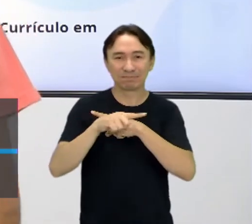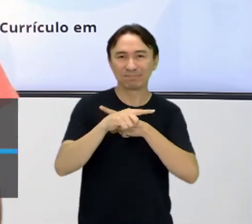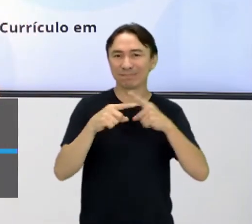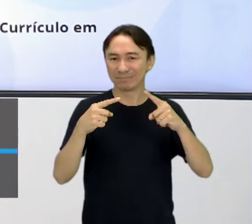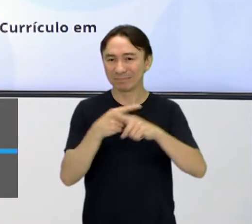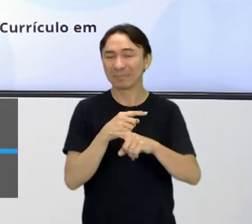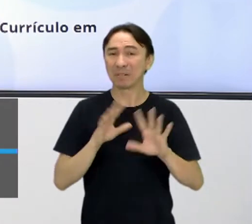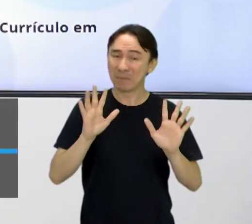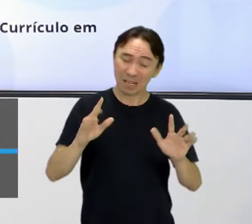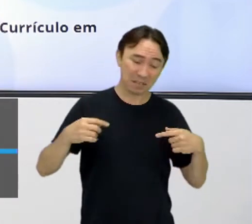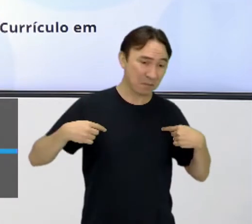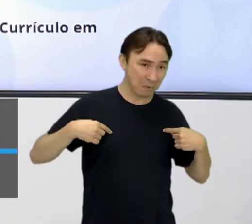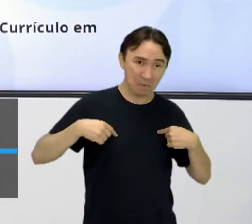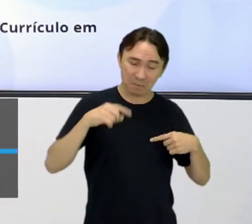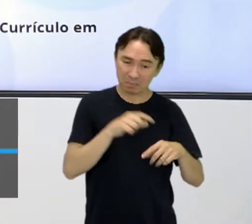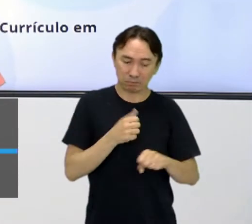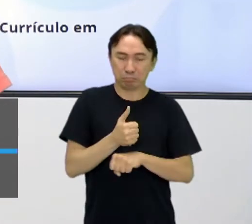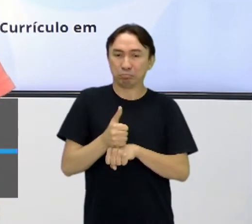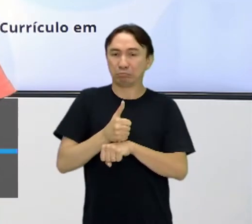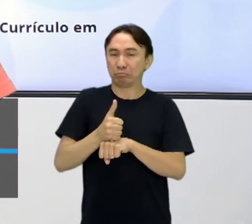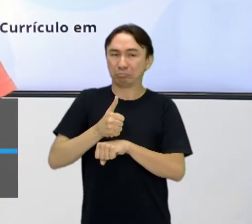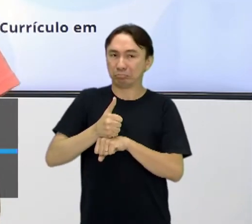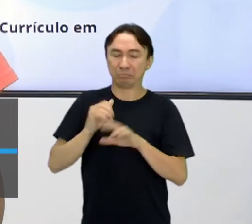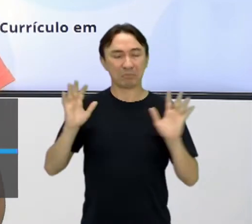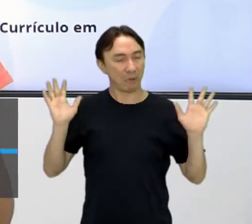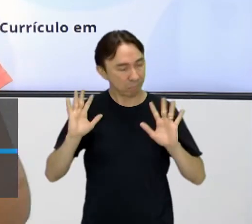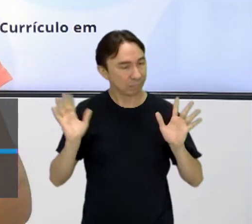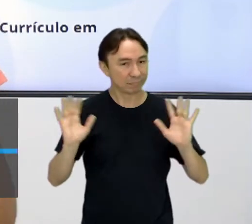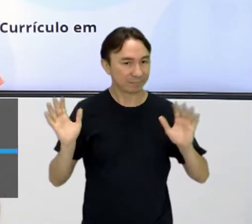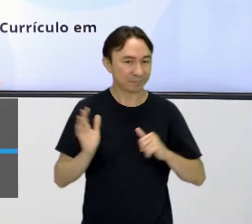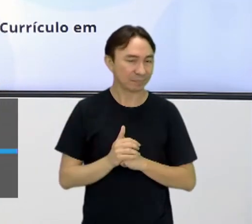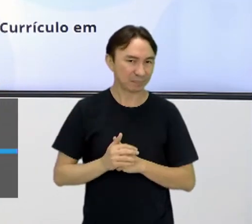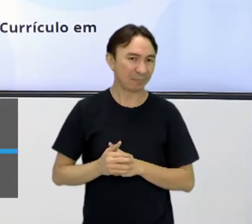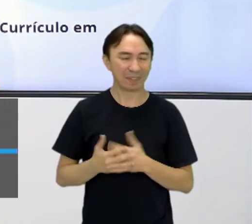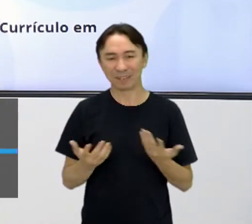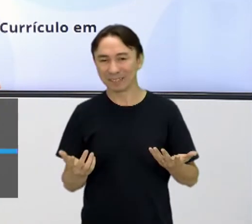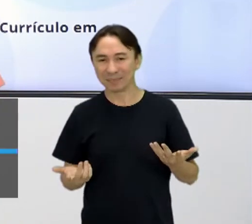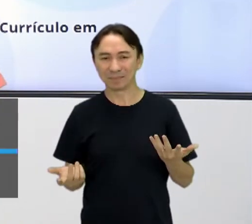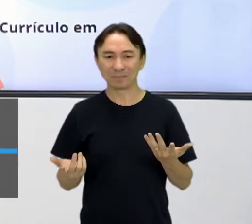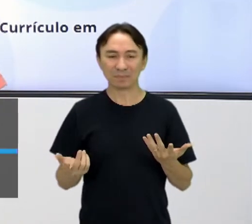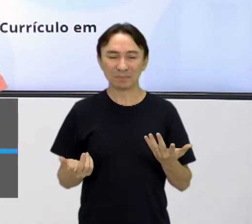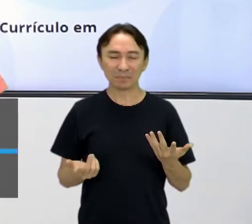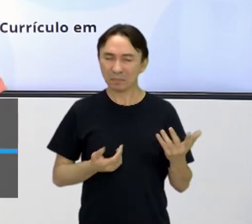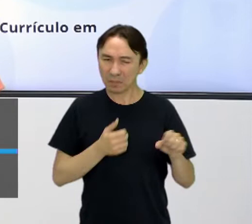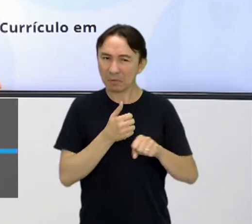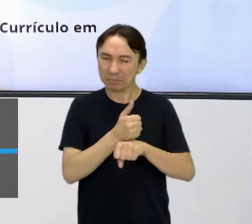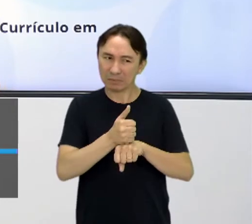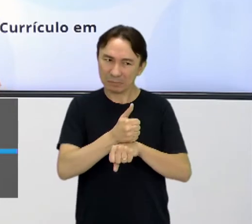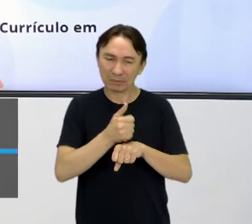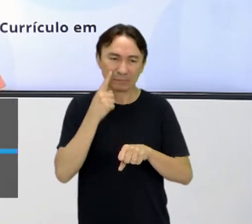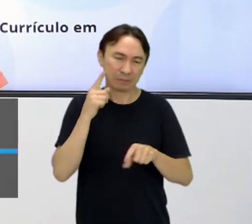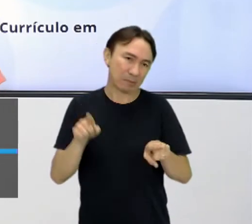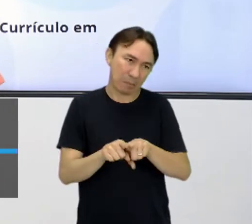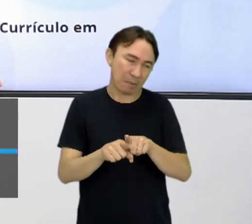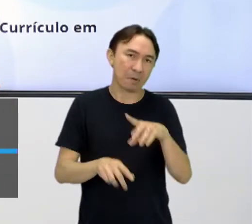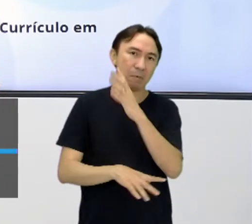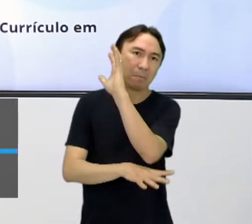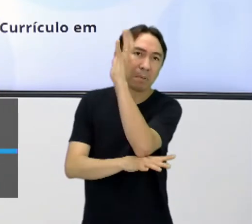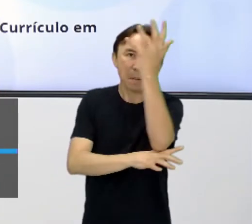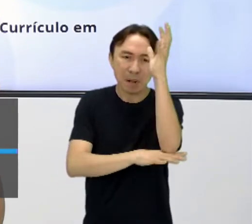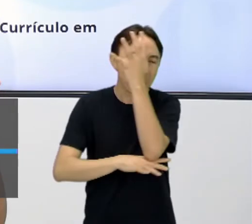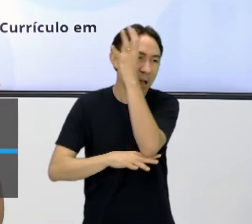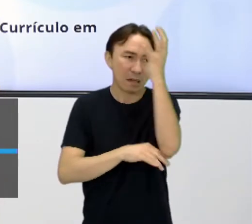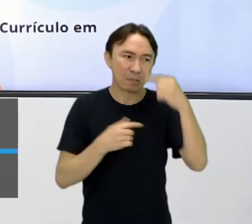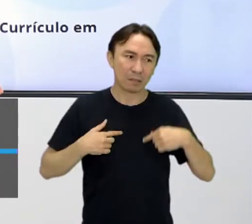especialista, nem eucalipto, tá ok? Tampouco aí na questão ambiental, enfim. A gente fala, né,